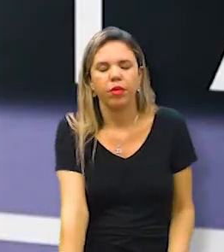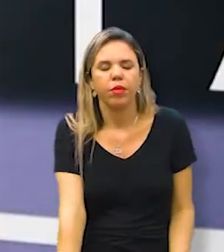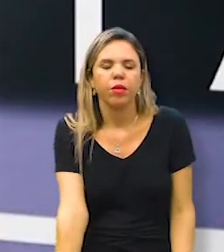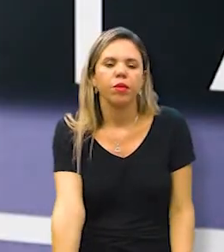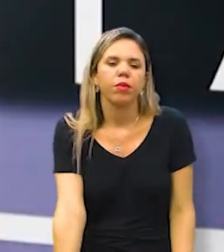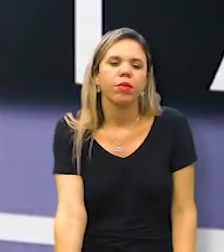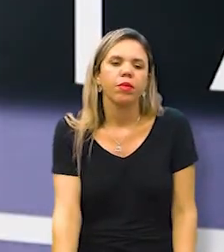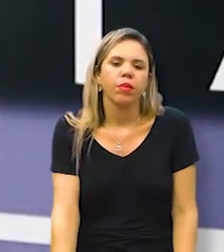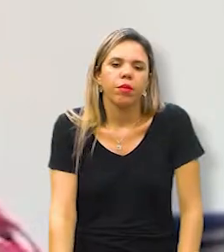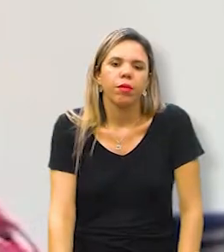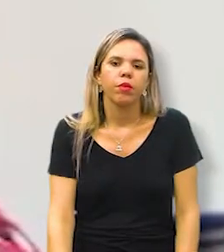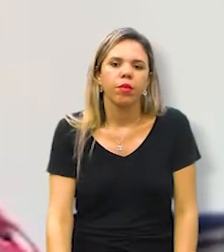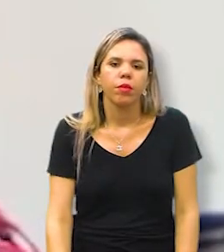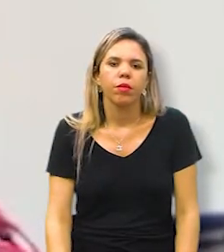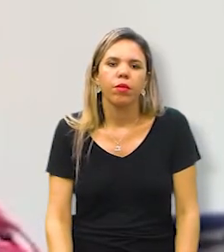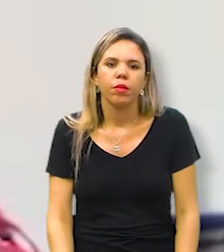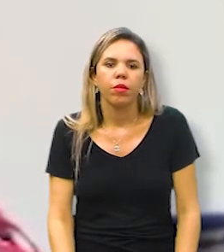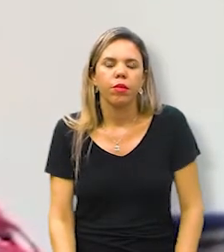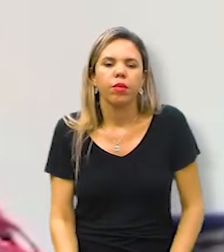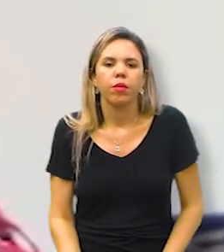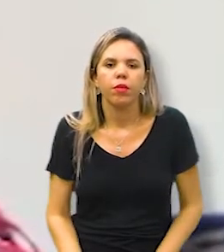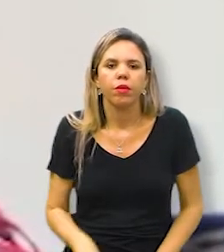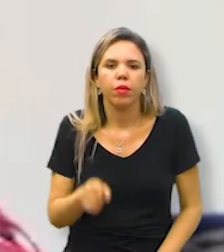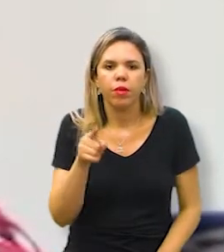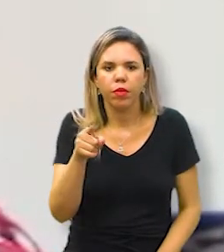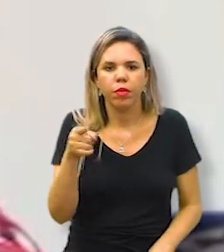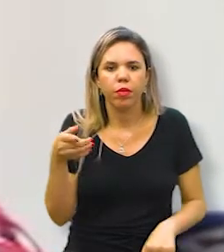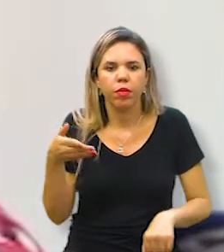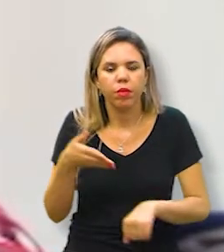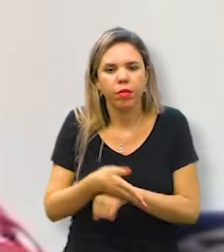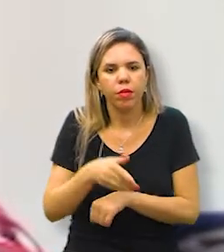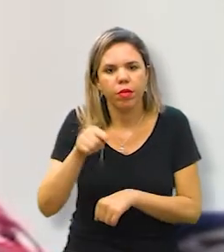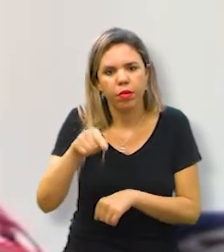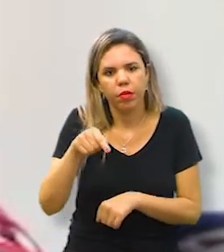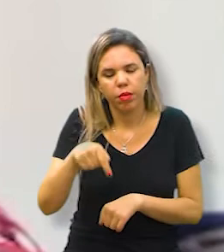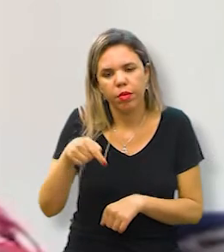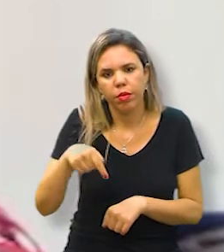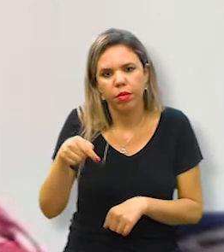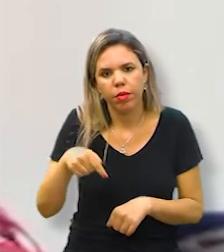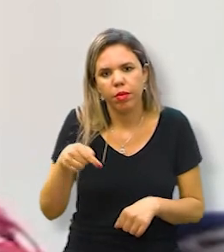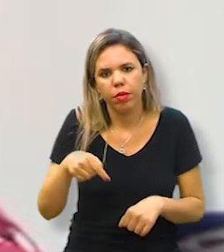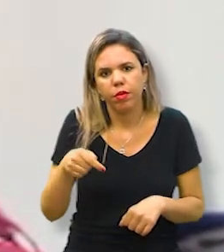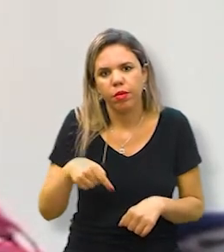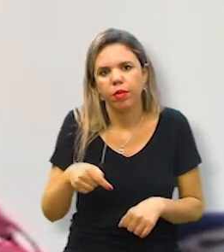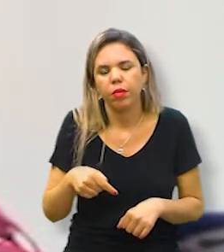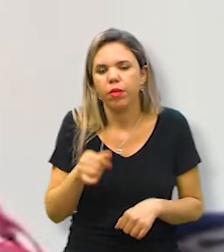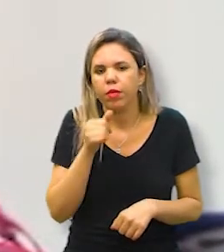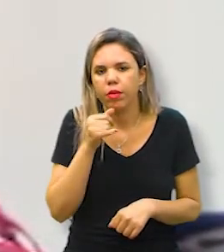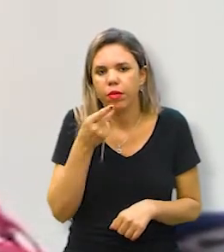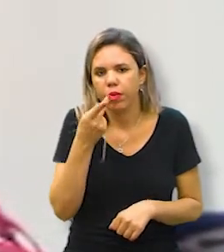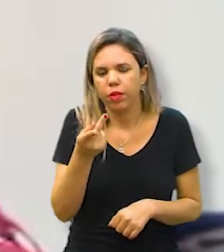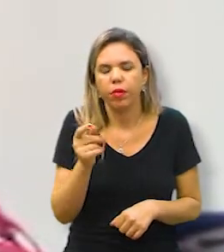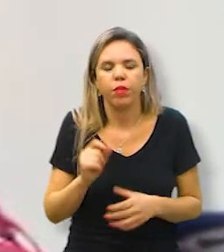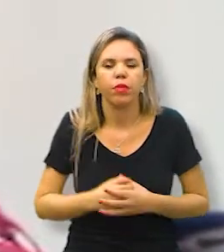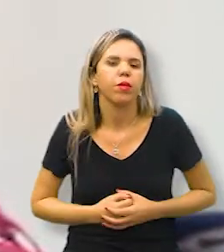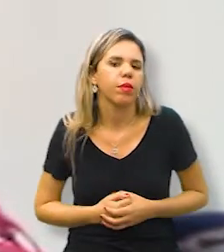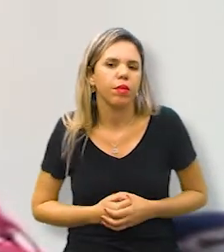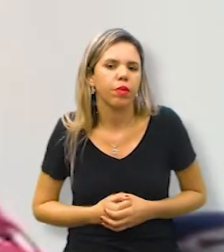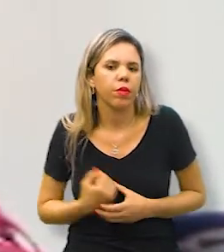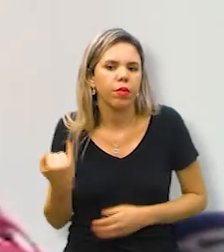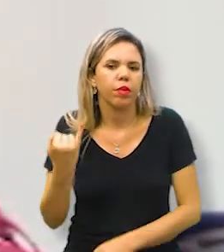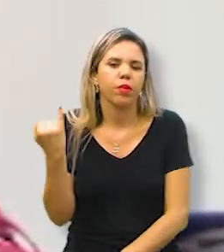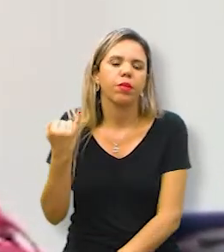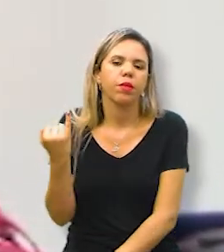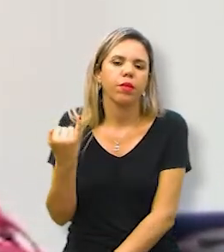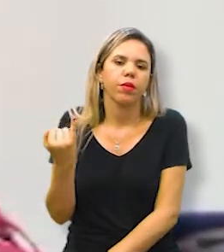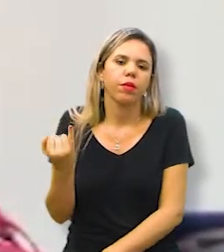Quando Claro. você entrou, quando você entrou nesse ao dizer da importância